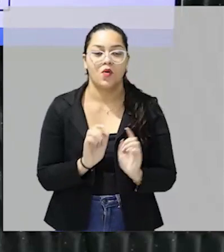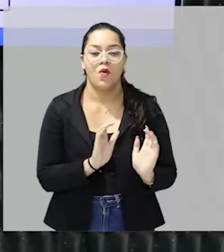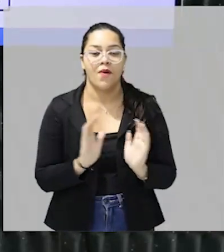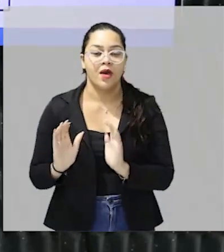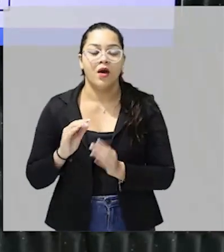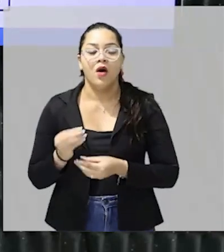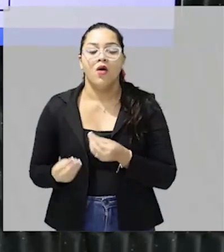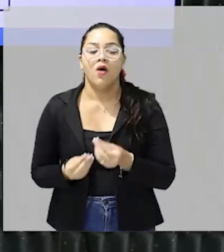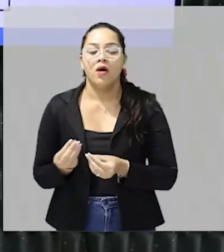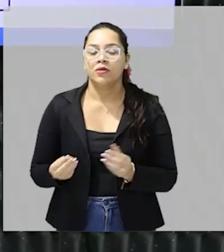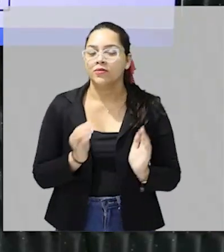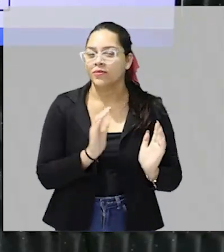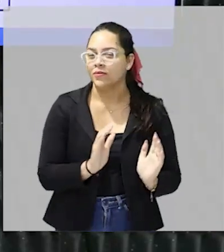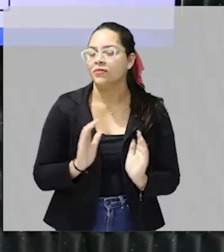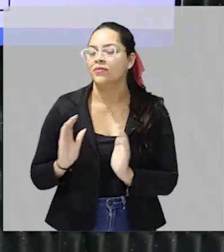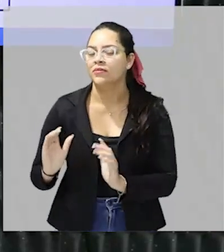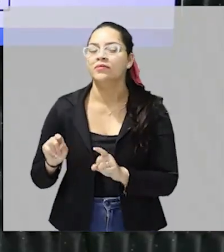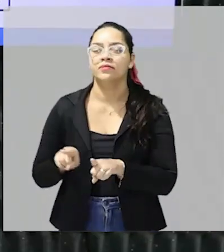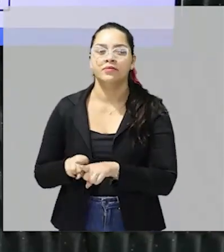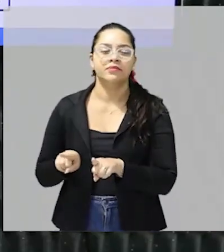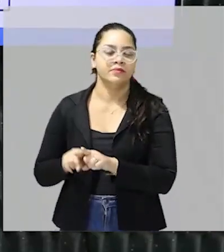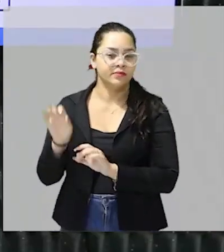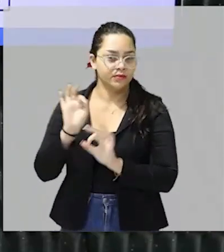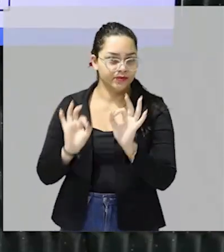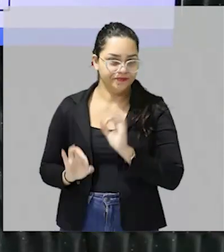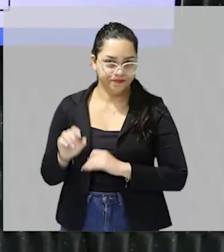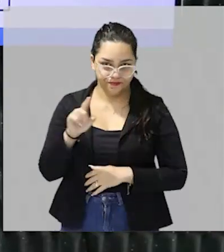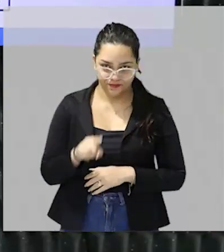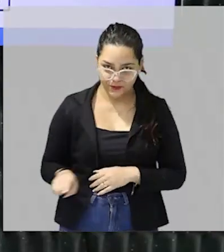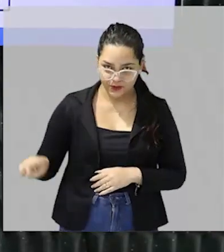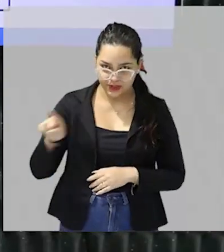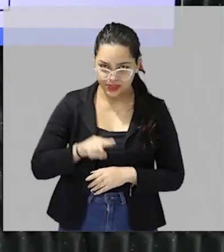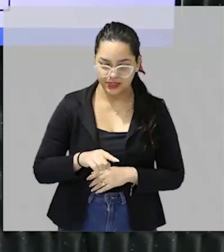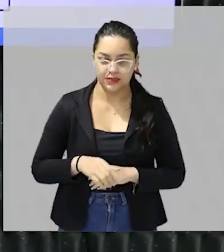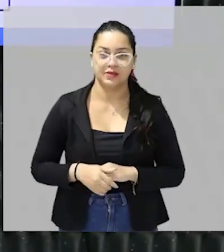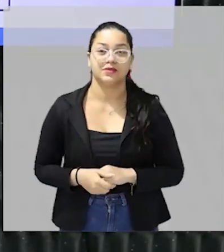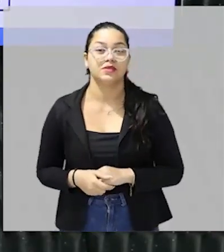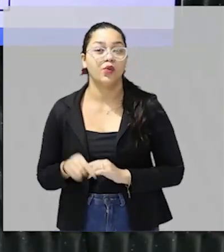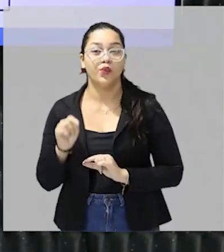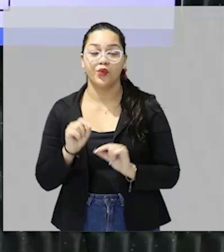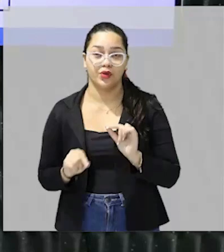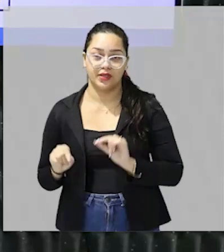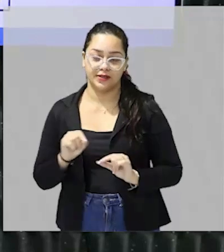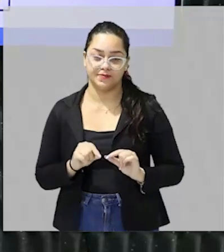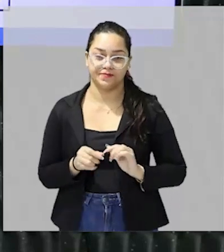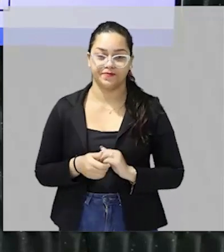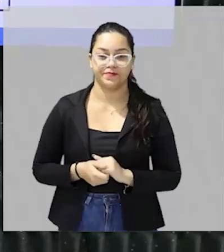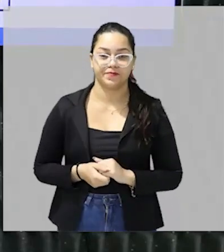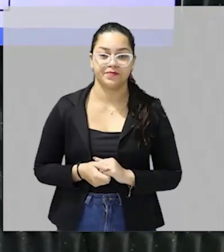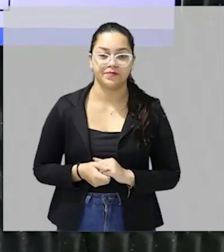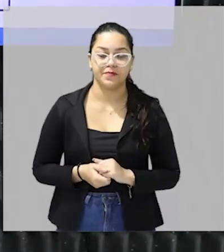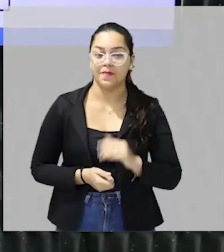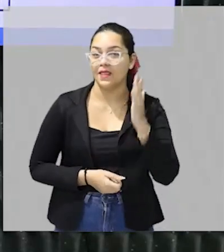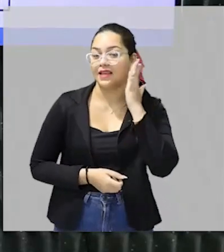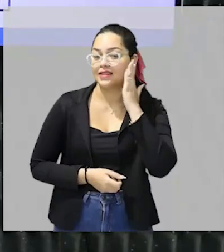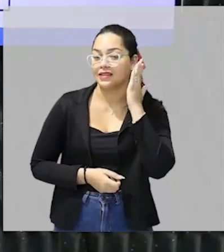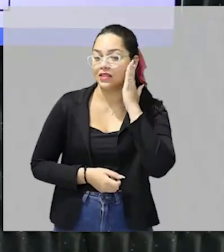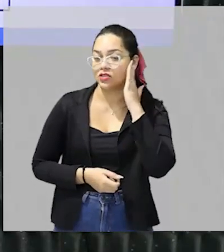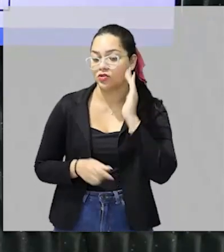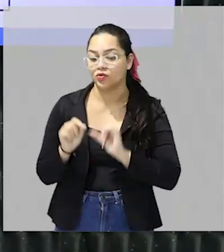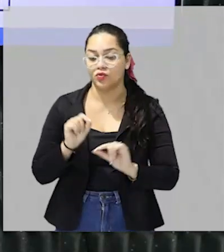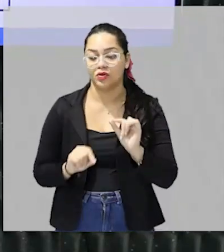como é que ele é dividido, o treinamento esportivo, tudo bonitinho aqui para vocês. Então, o treinamento esportivo, ele é entendido como sendo